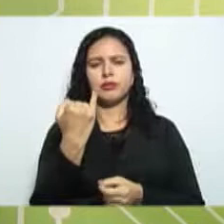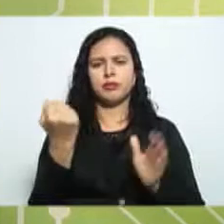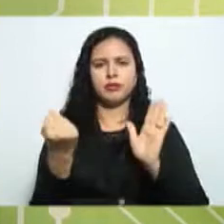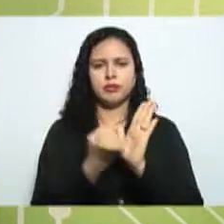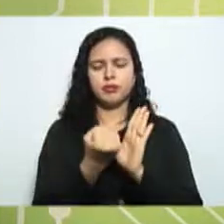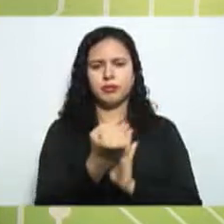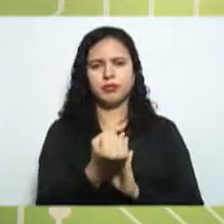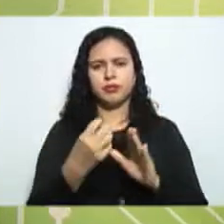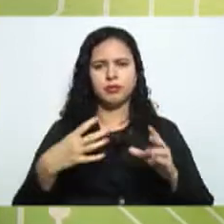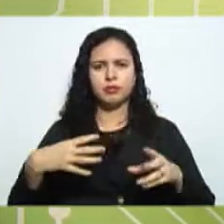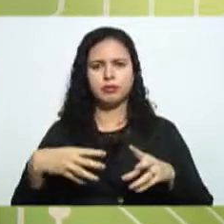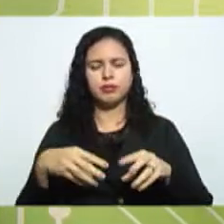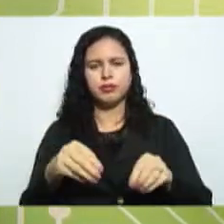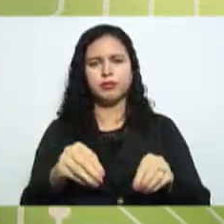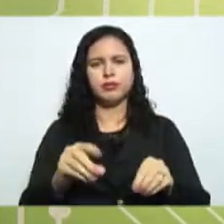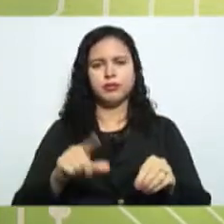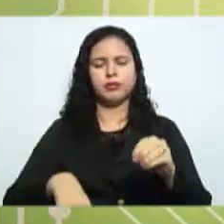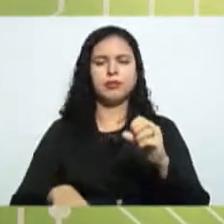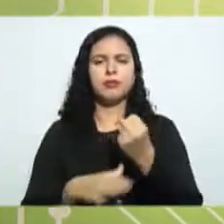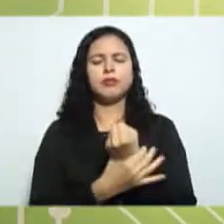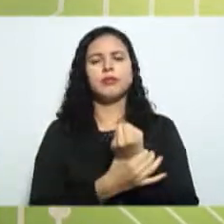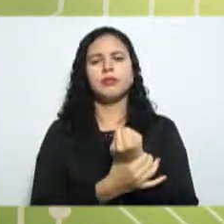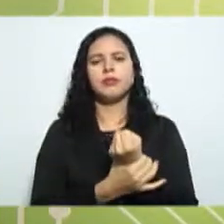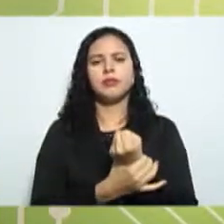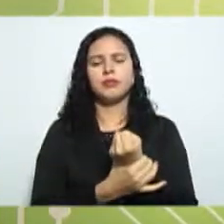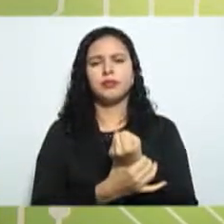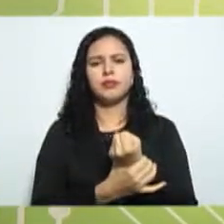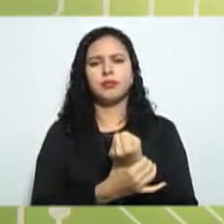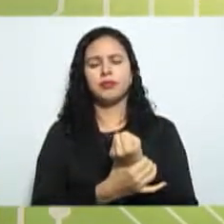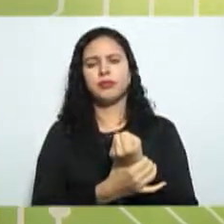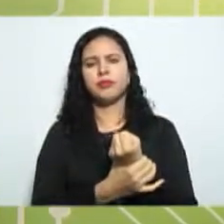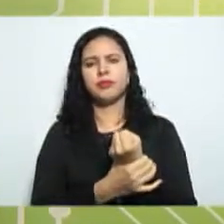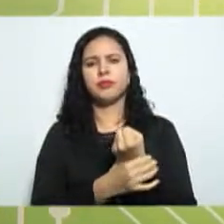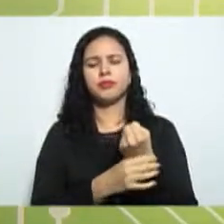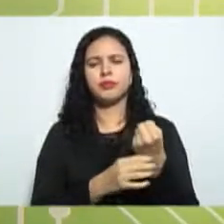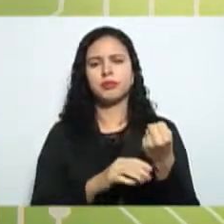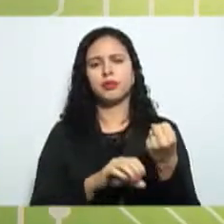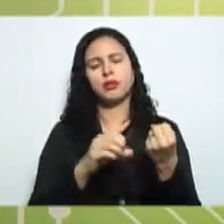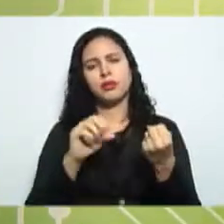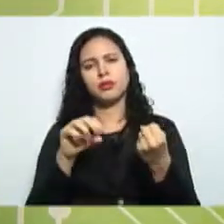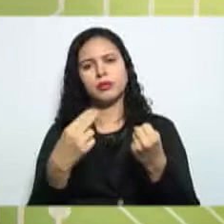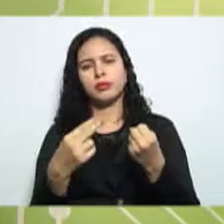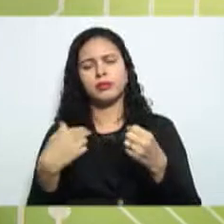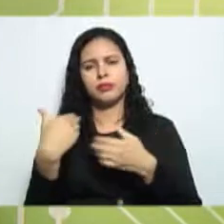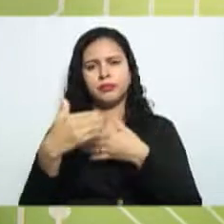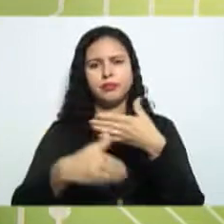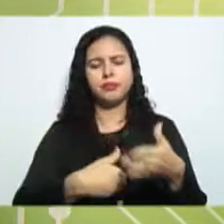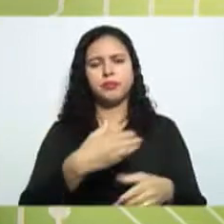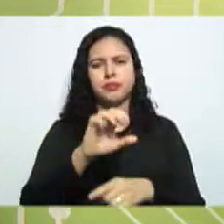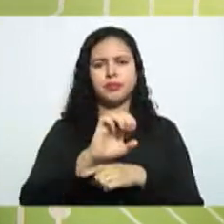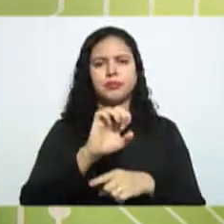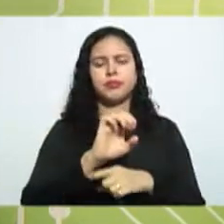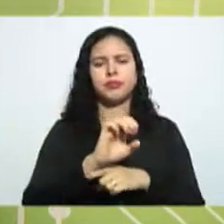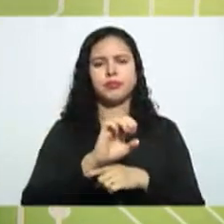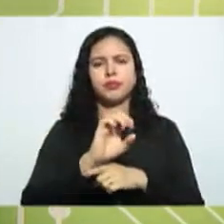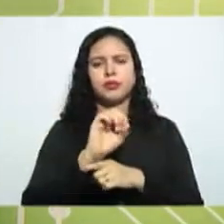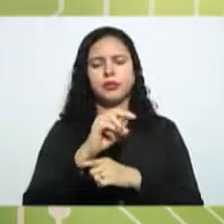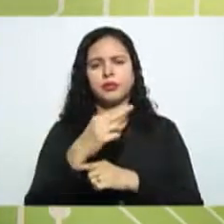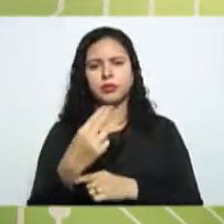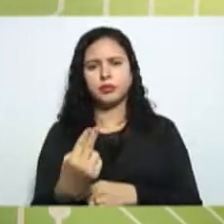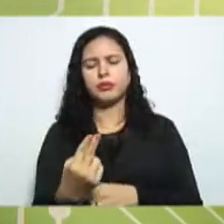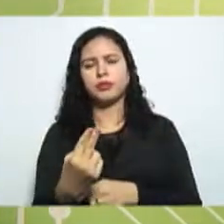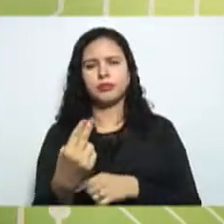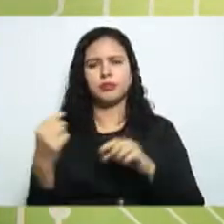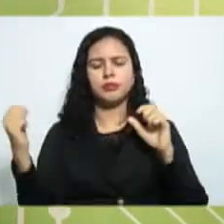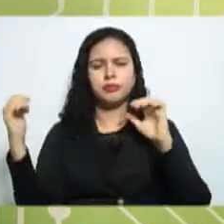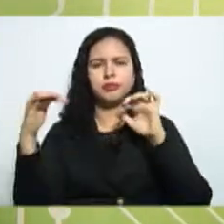fundiária. É a questão da segurança, que é uma coisa que pesa para você? Ou você fala do desenvolvimento econômico do Estado como um todo? Ou a questão